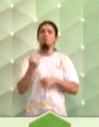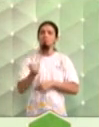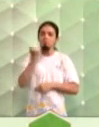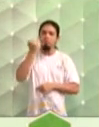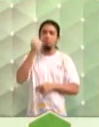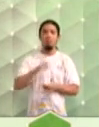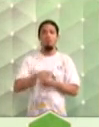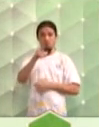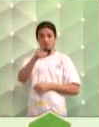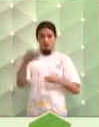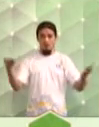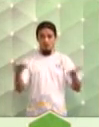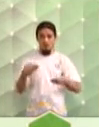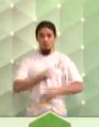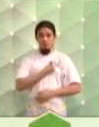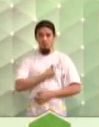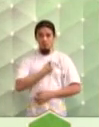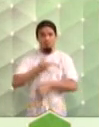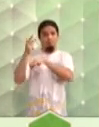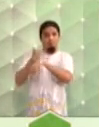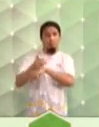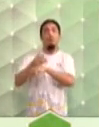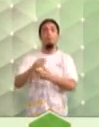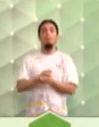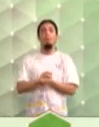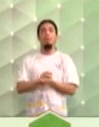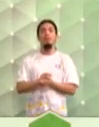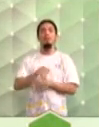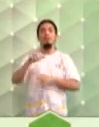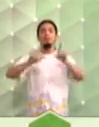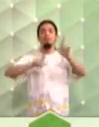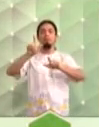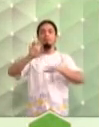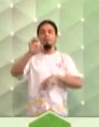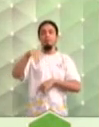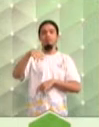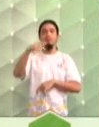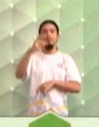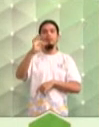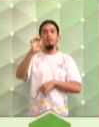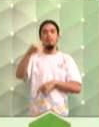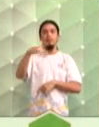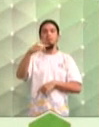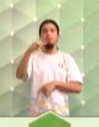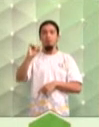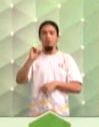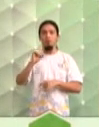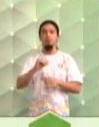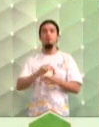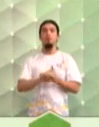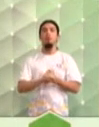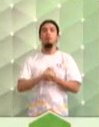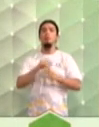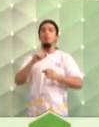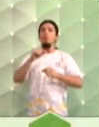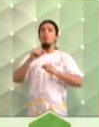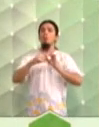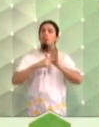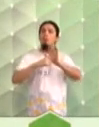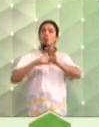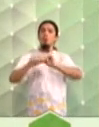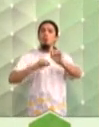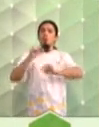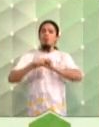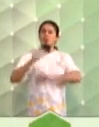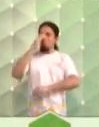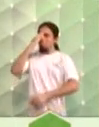está transmitindo ao vivo, a TV em Tempo inaugurou esse sistema com a gente de transmitir ao vivo, e a sua credibilidade e a da TV